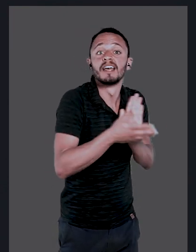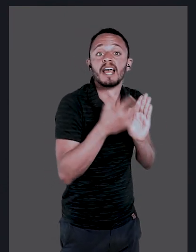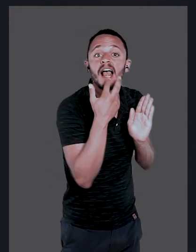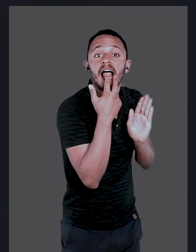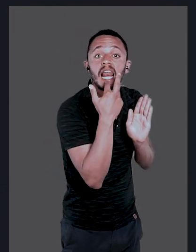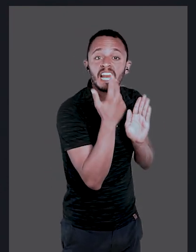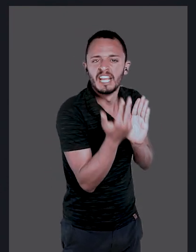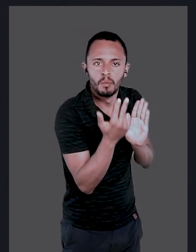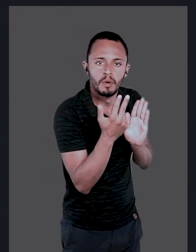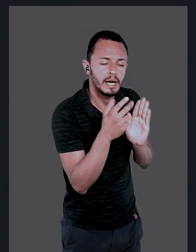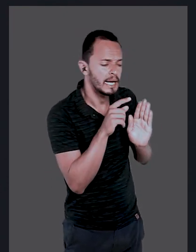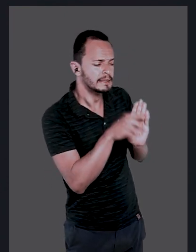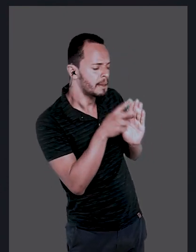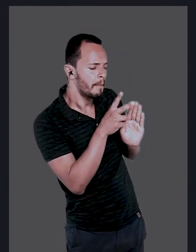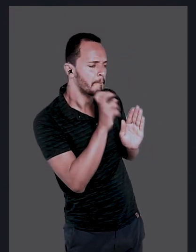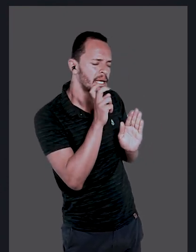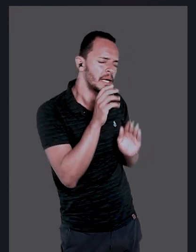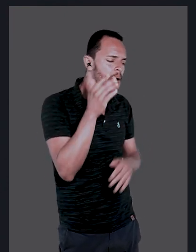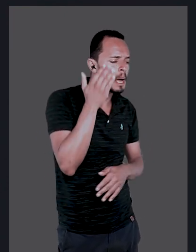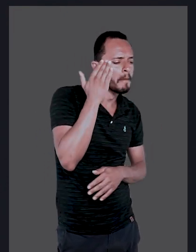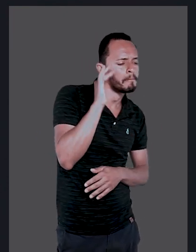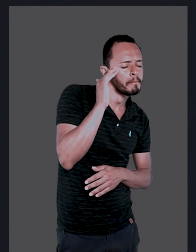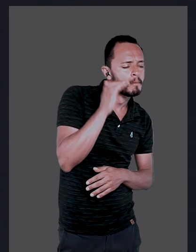isso nós podemos